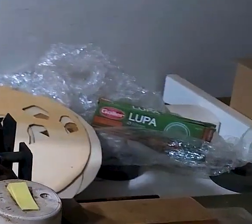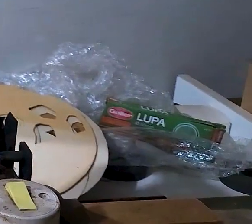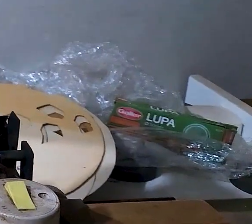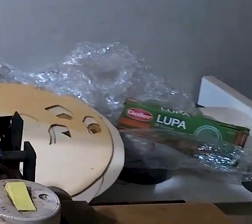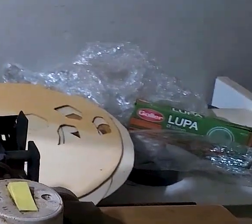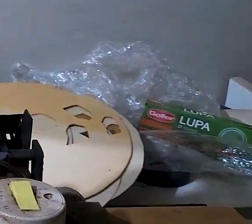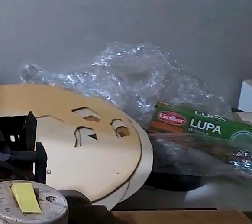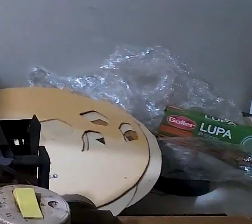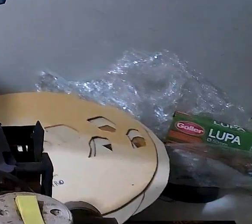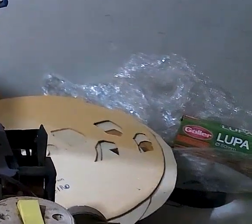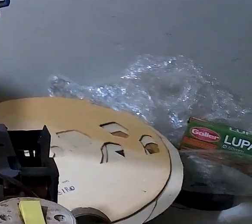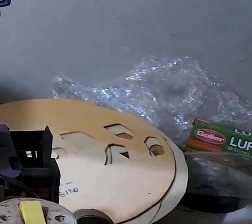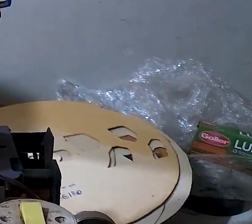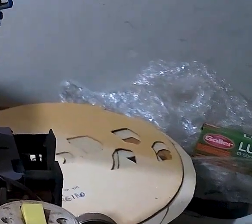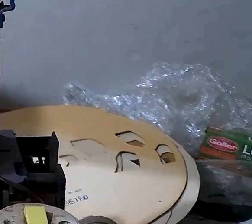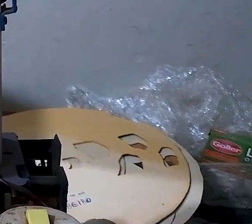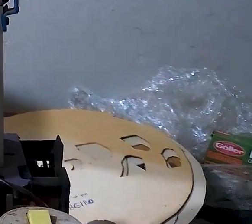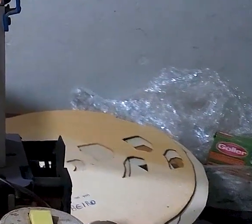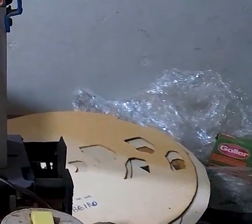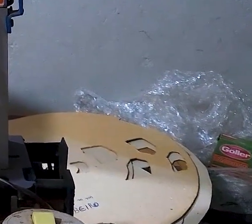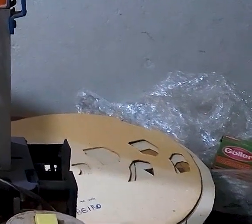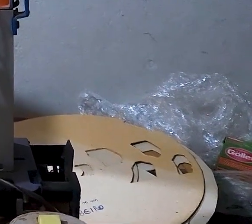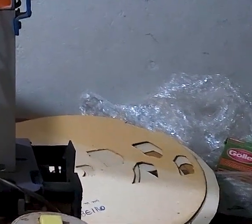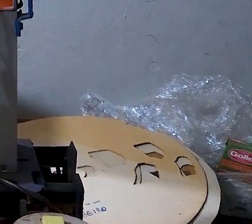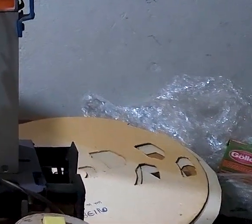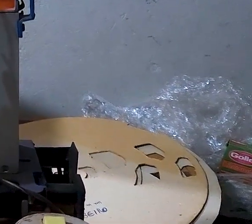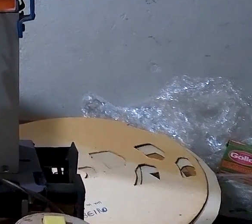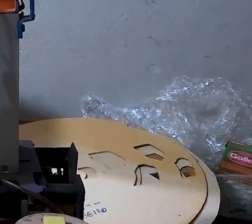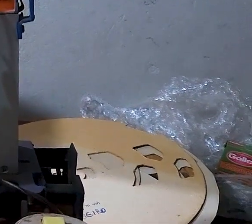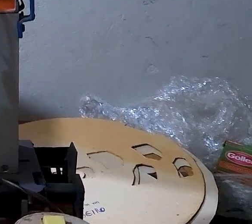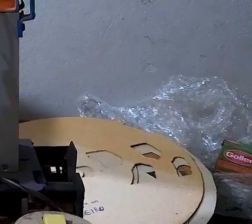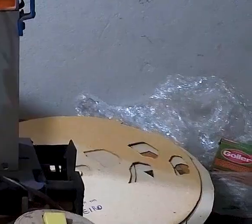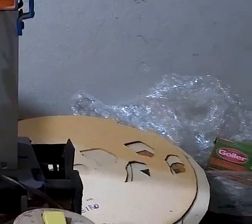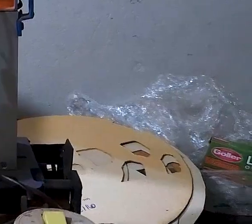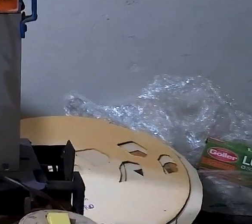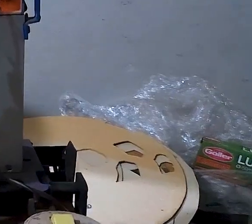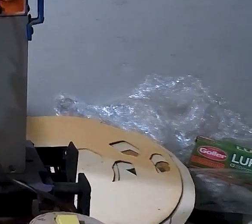pouco. Mais um pouco.